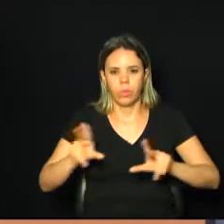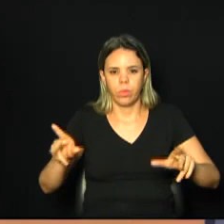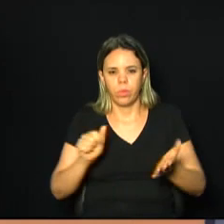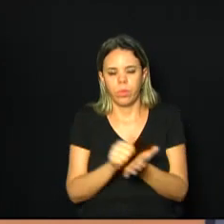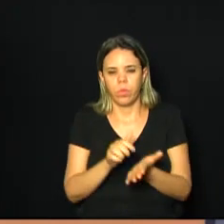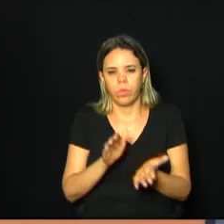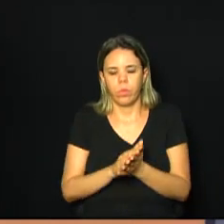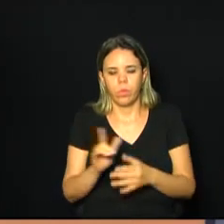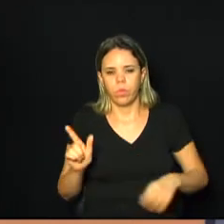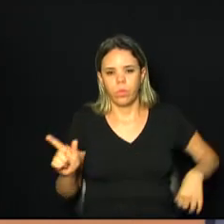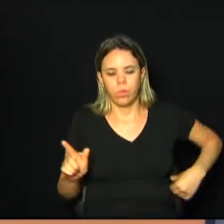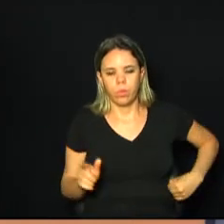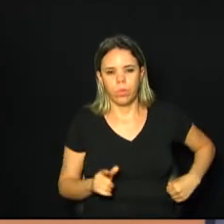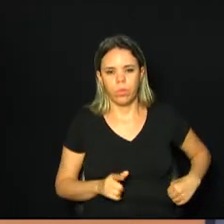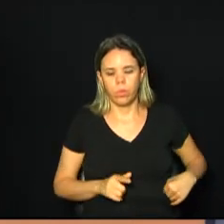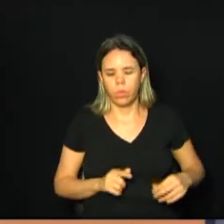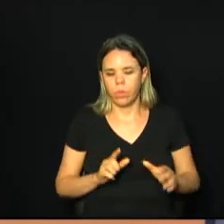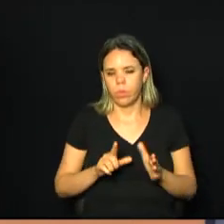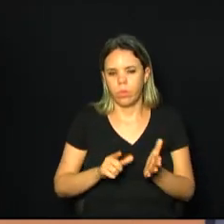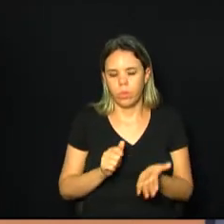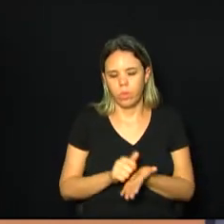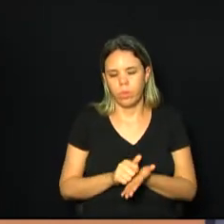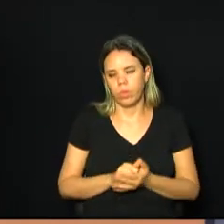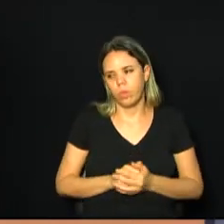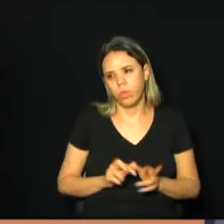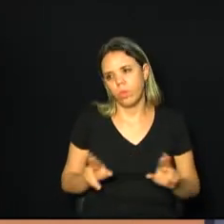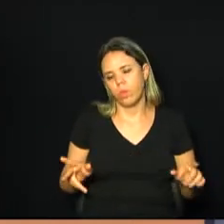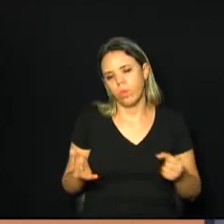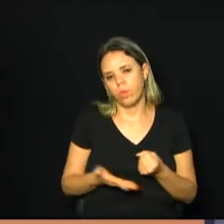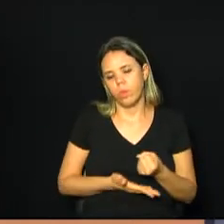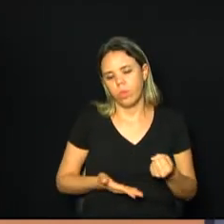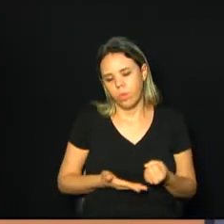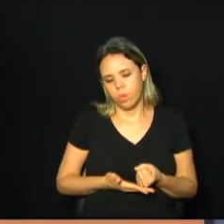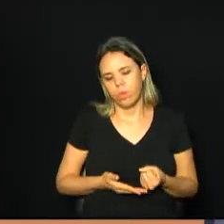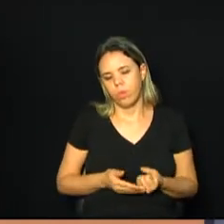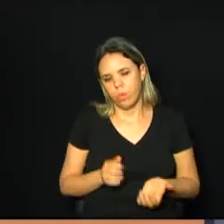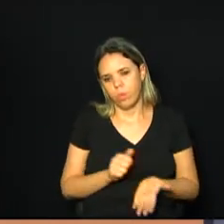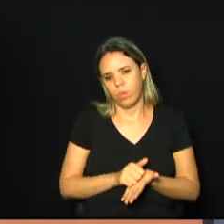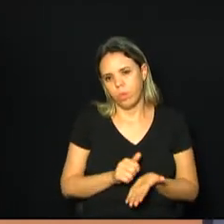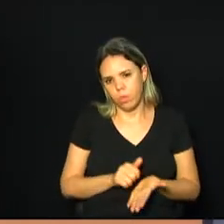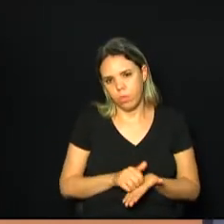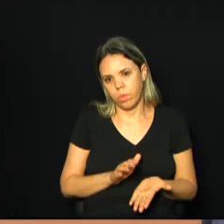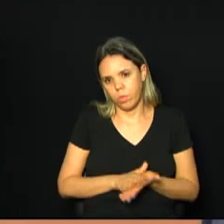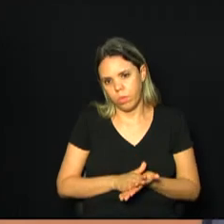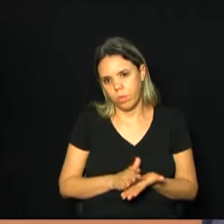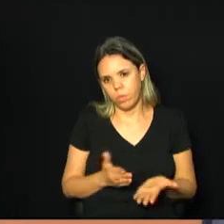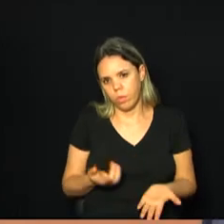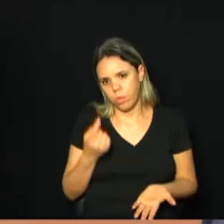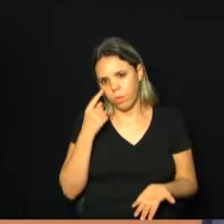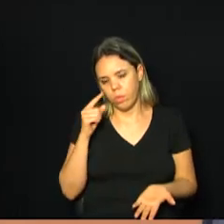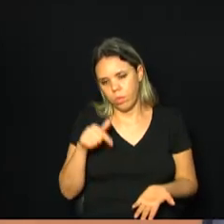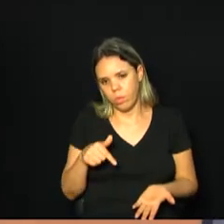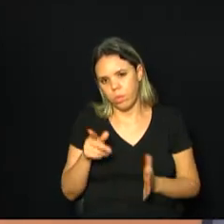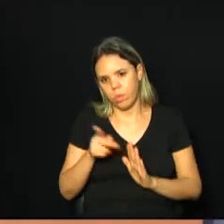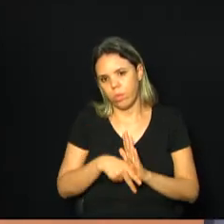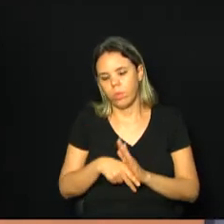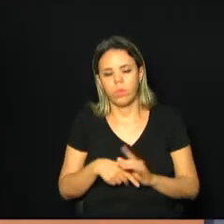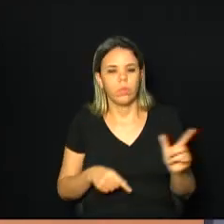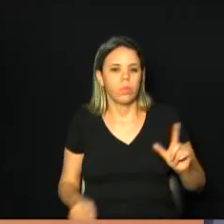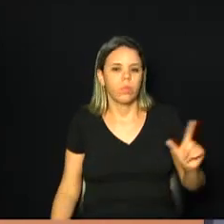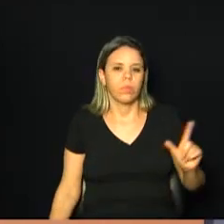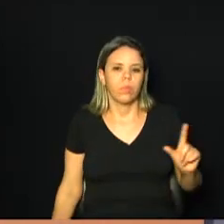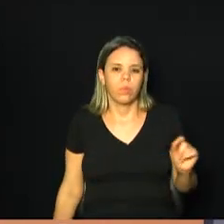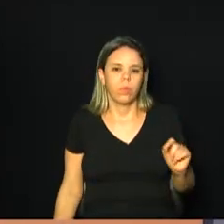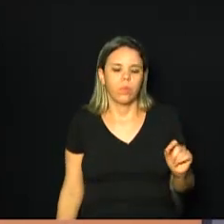menor. Claro que vai ser uma multa razoável, mas vai ser uma multa menor. E estava vendo no projeto, claro que